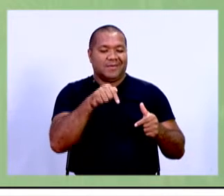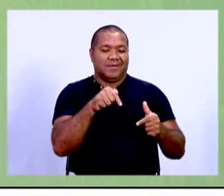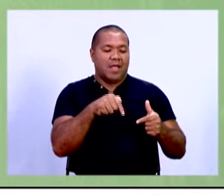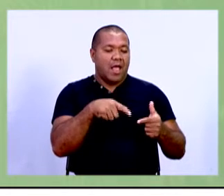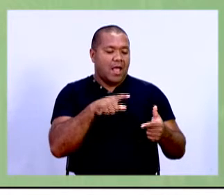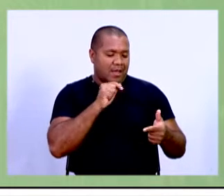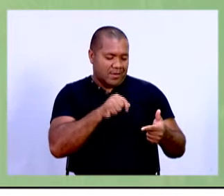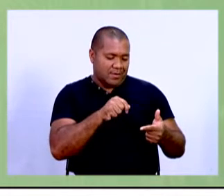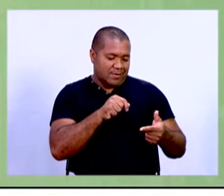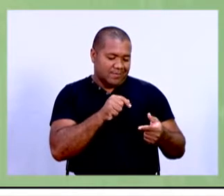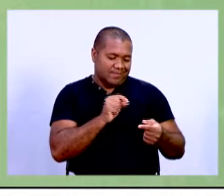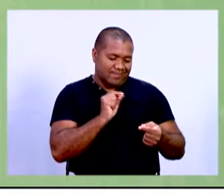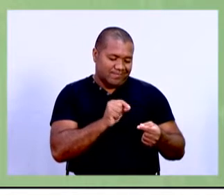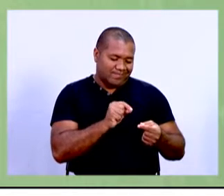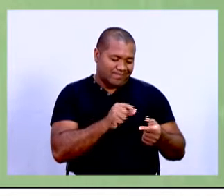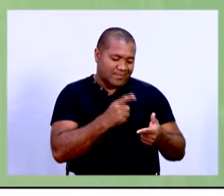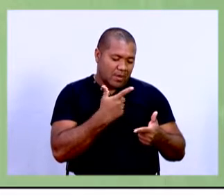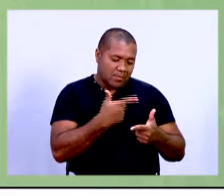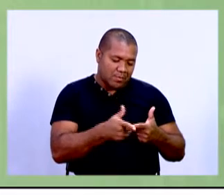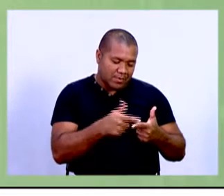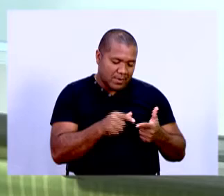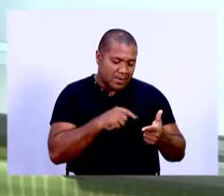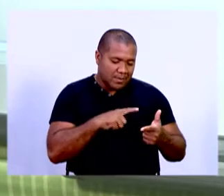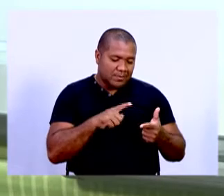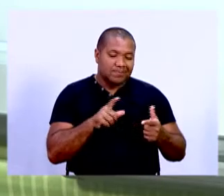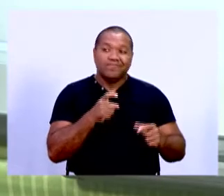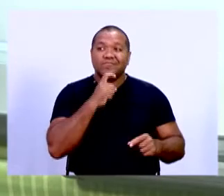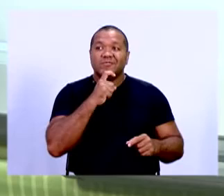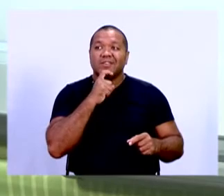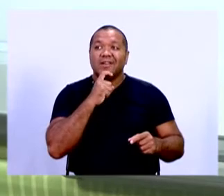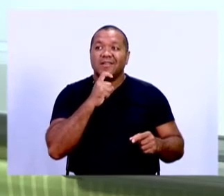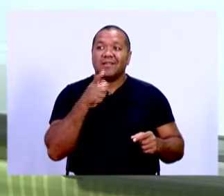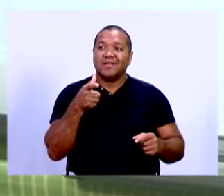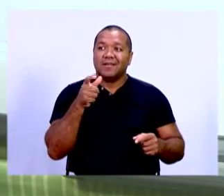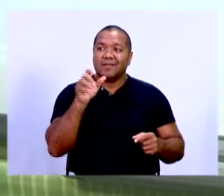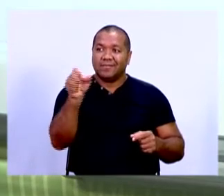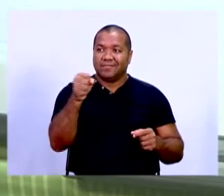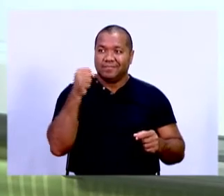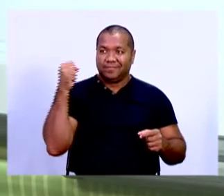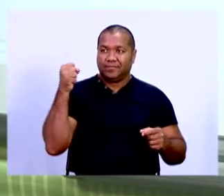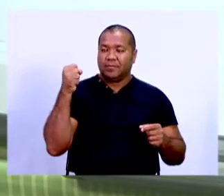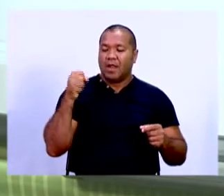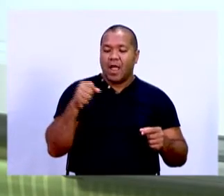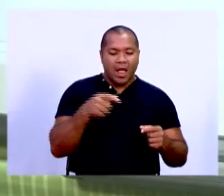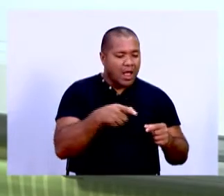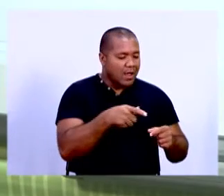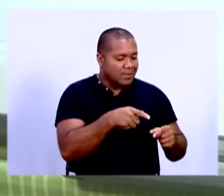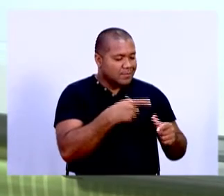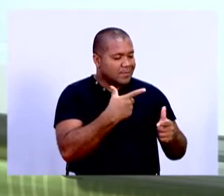essa ordem de serviço é um problema num freezer. Ah, esse aqui é um problema